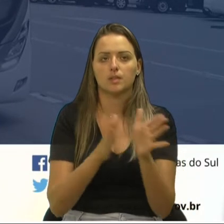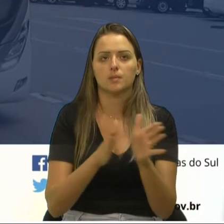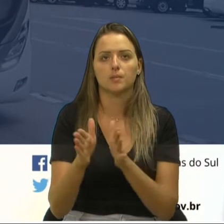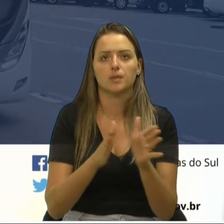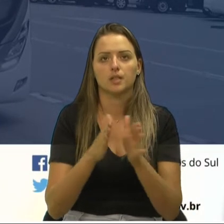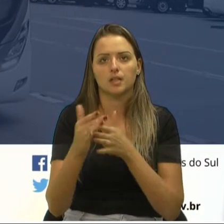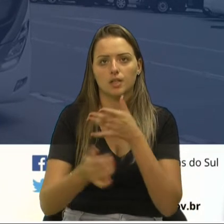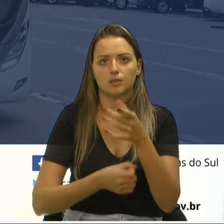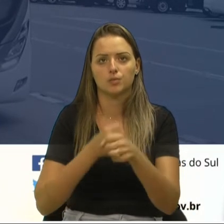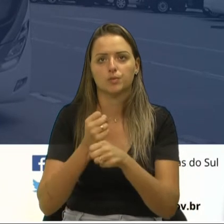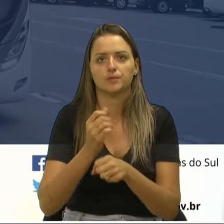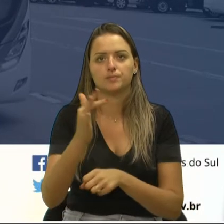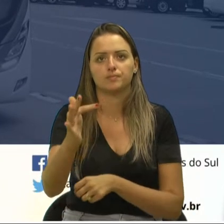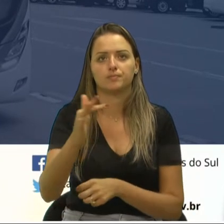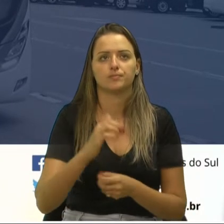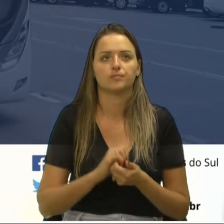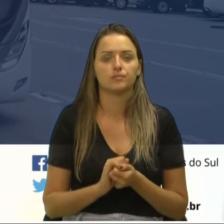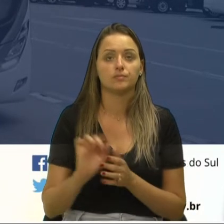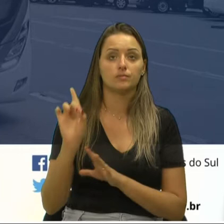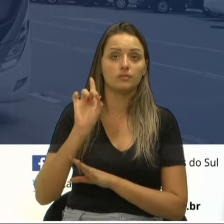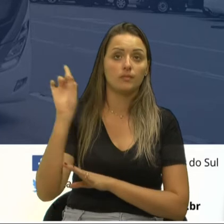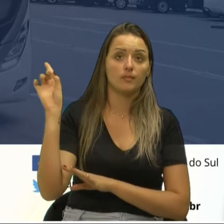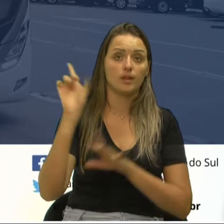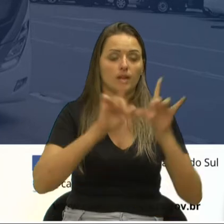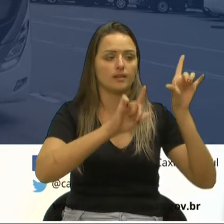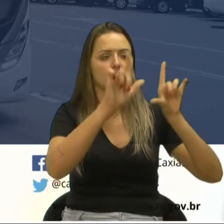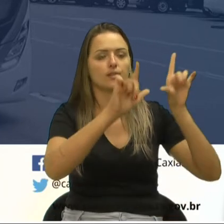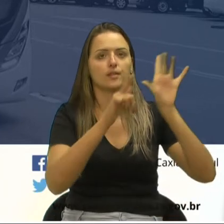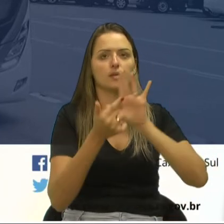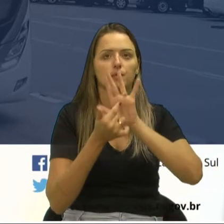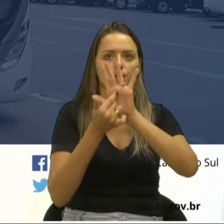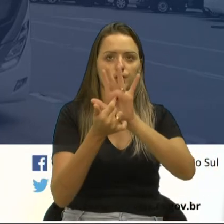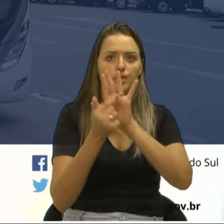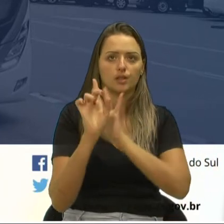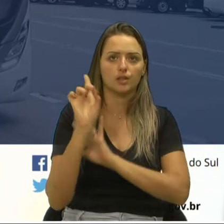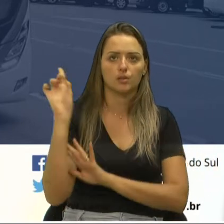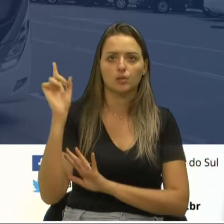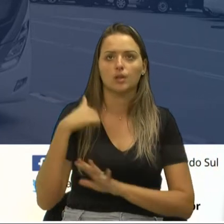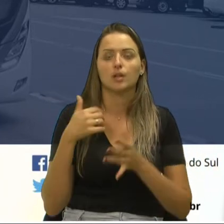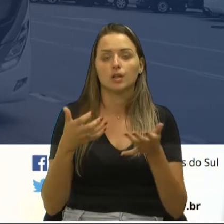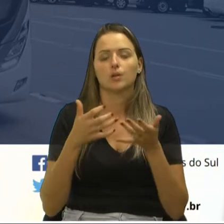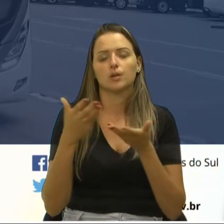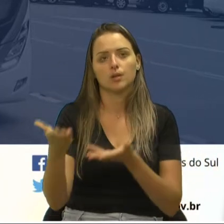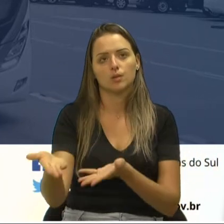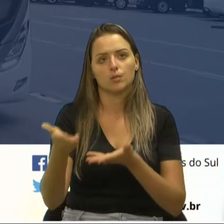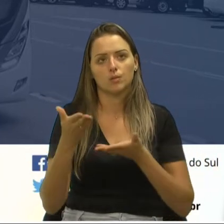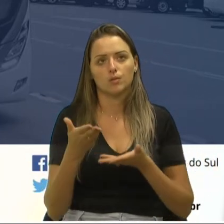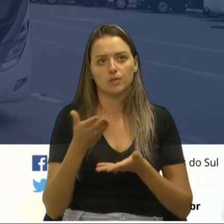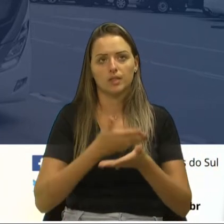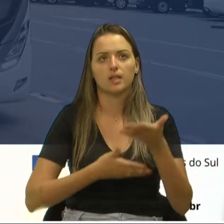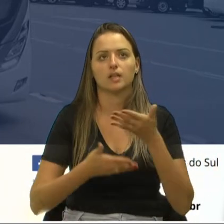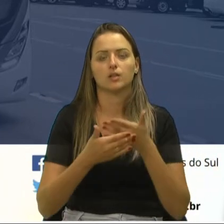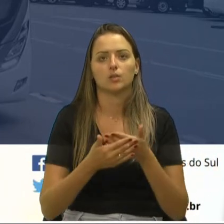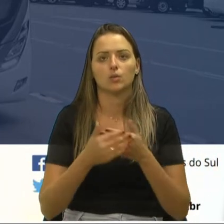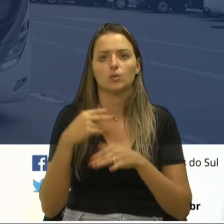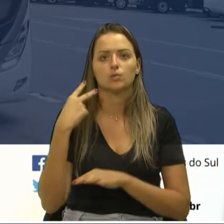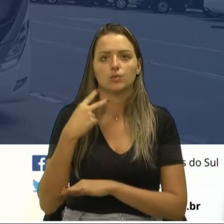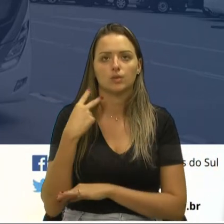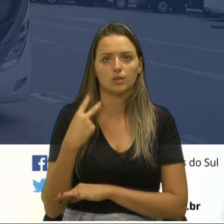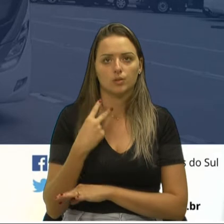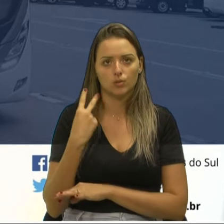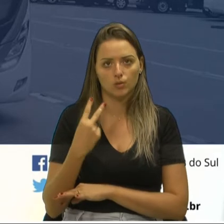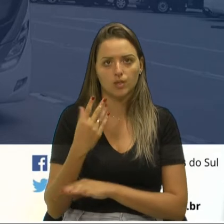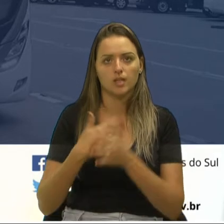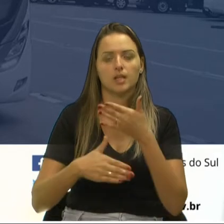anos. Então, está aqui, TV Câmara está mostrando. Quero já deixar o convite a todos os vereadores,